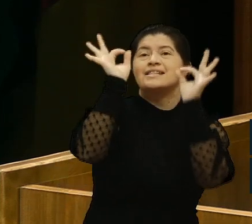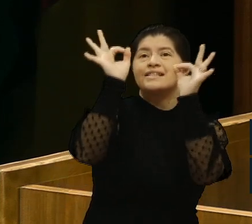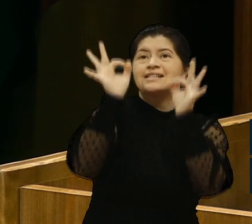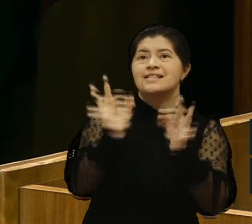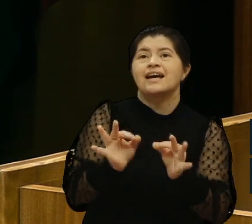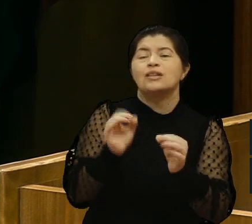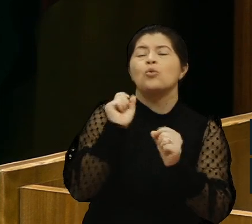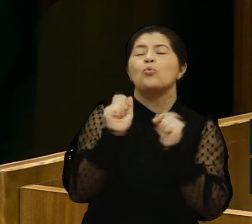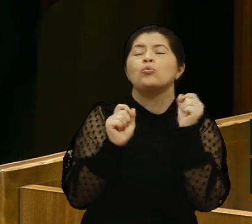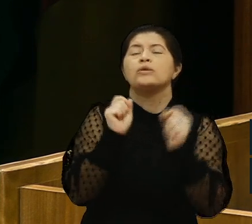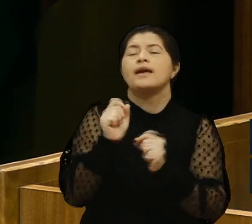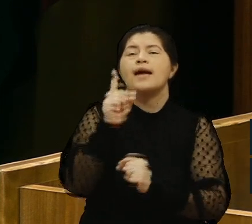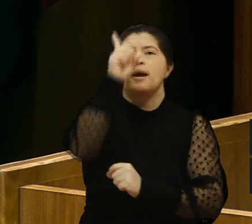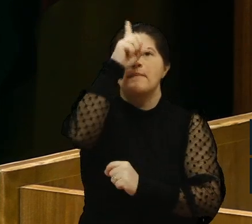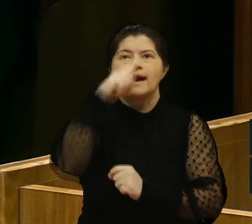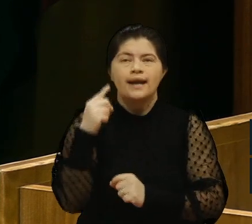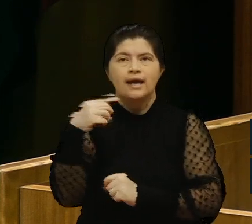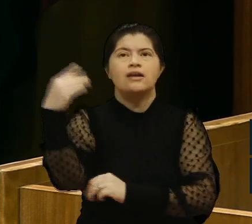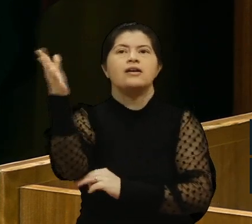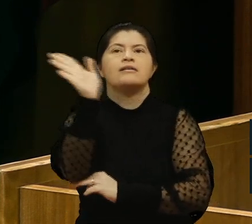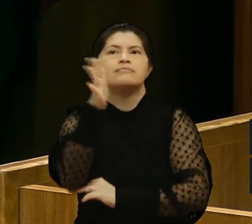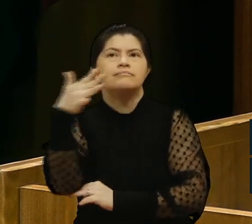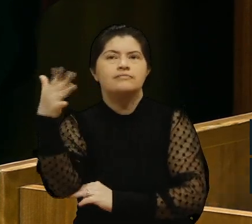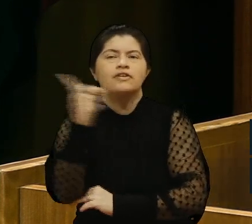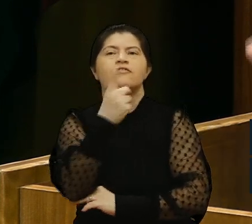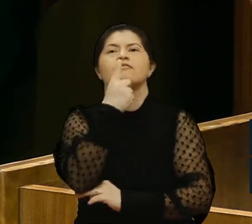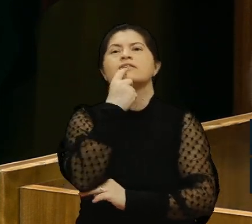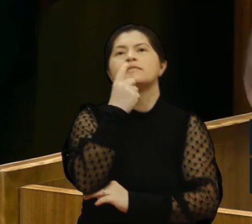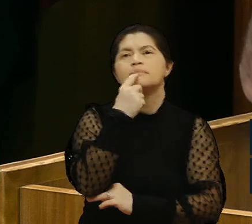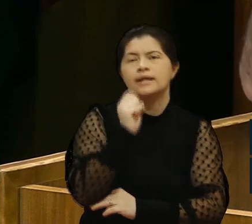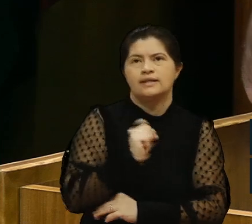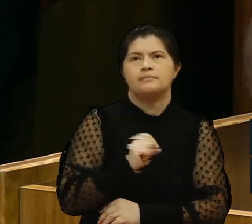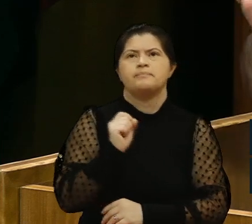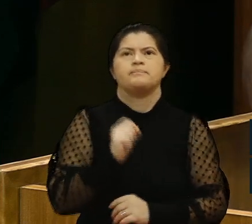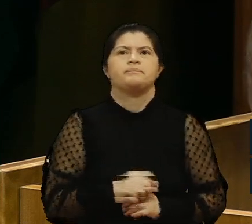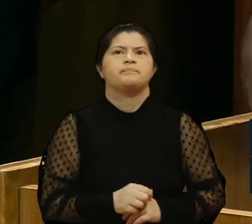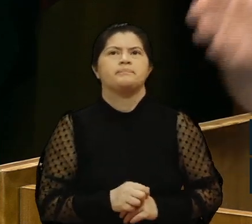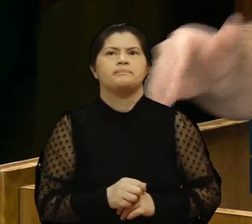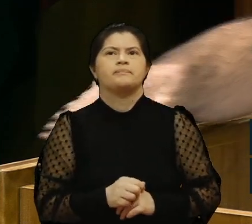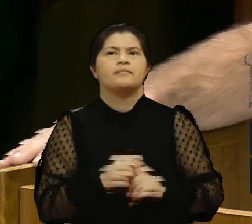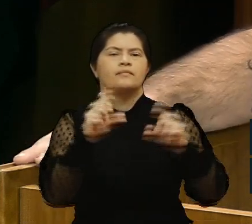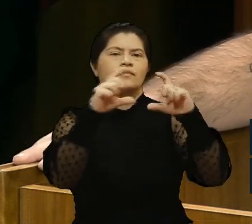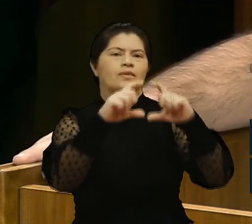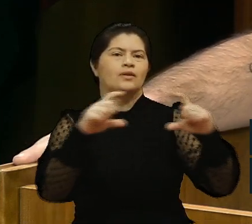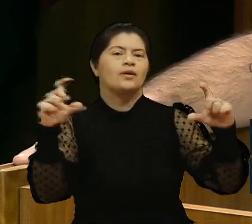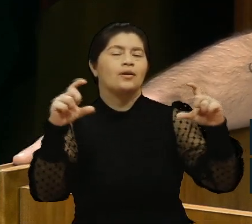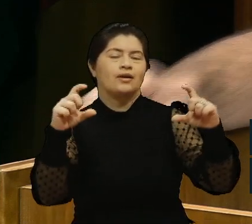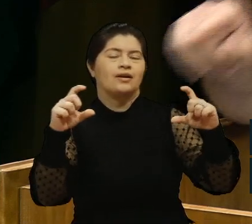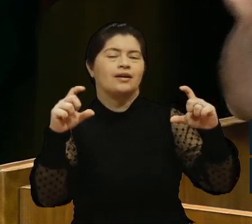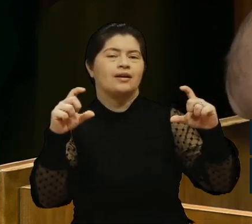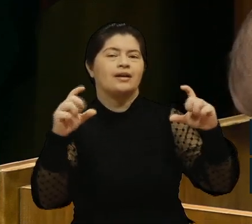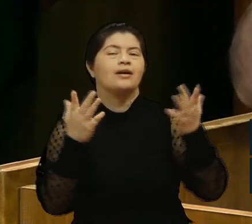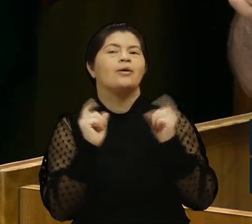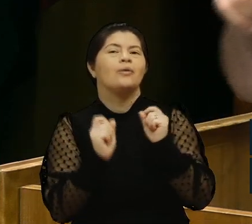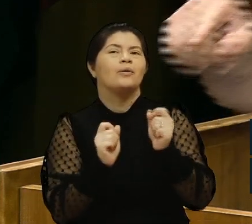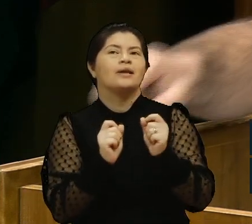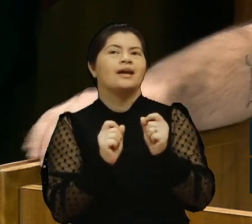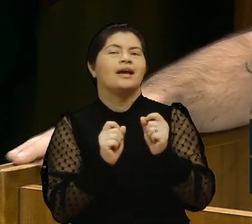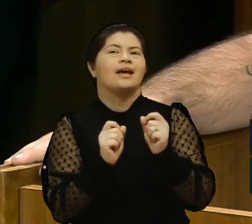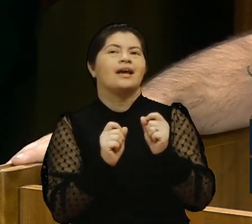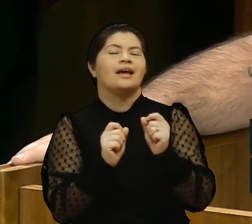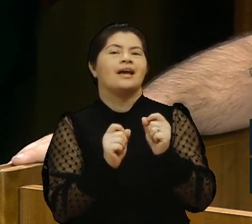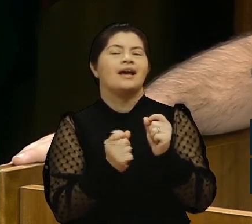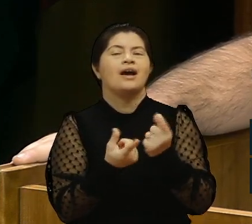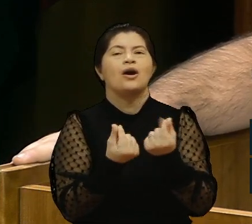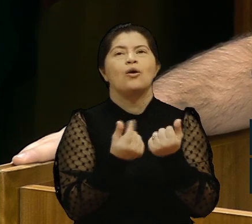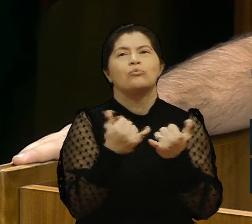o que é a bandeira amarela e o que é a bandeira vermelha. Isso é a conta de luz cada vez mais cara para você